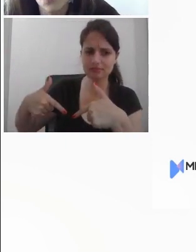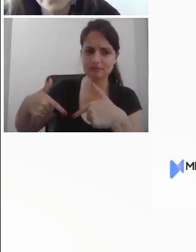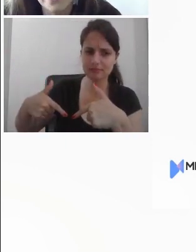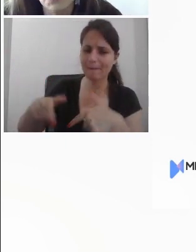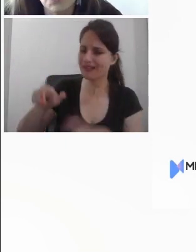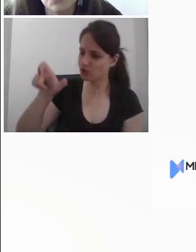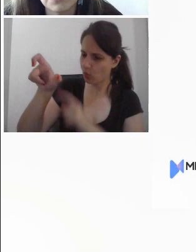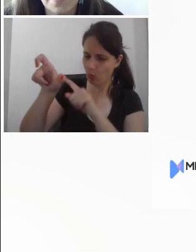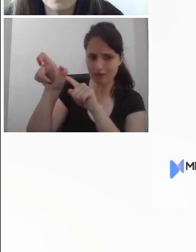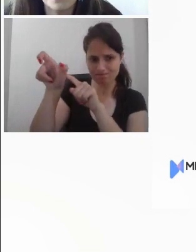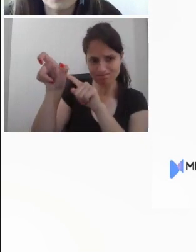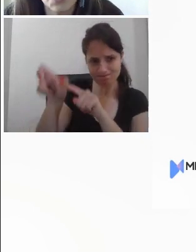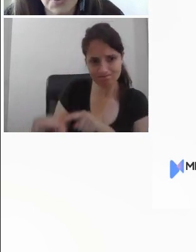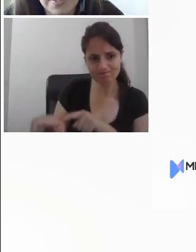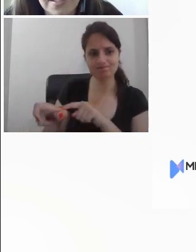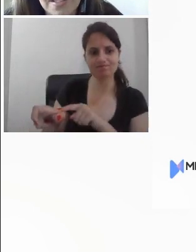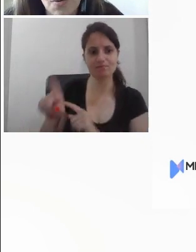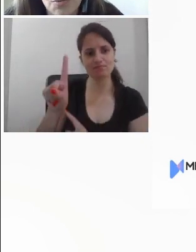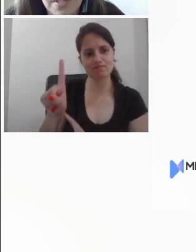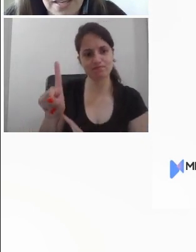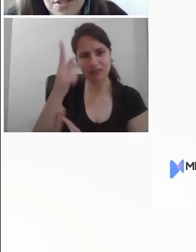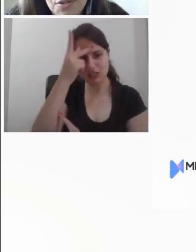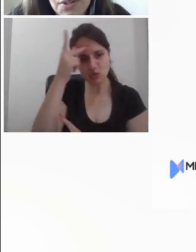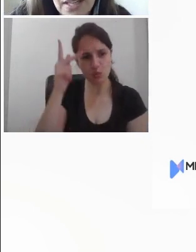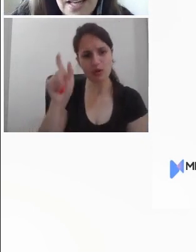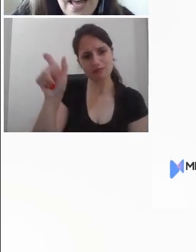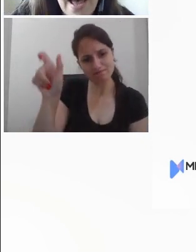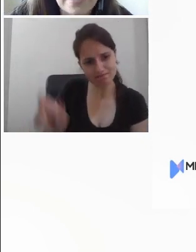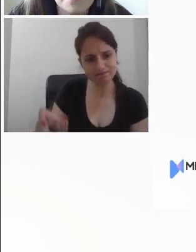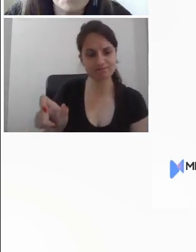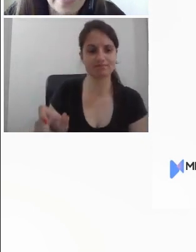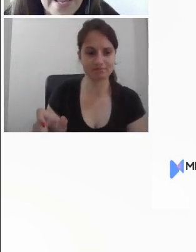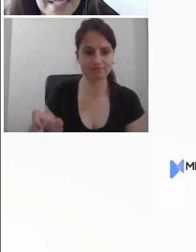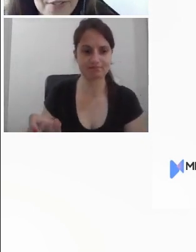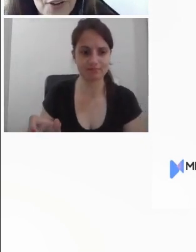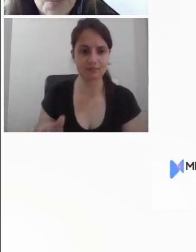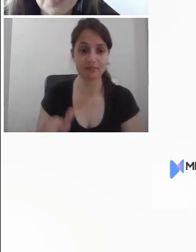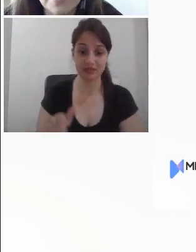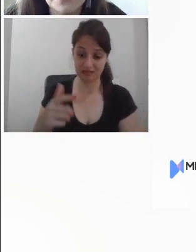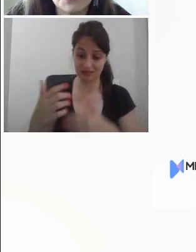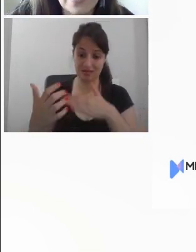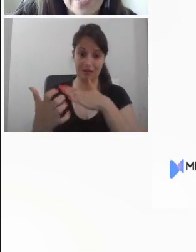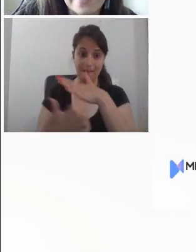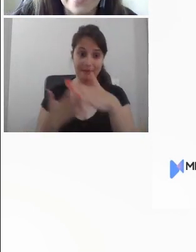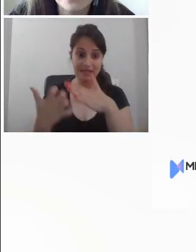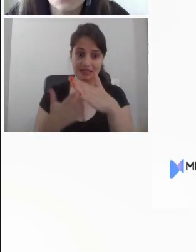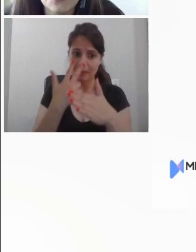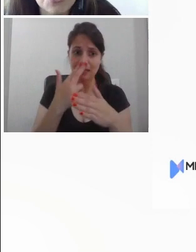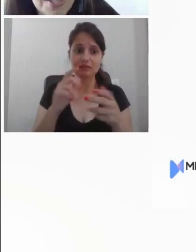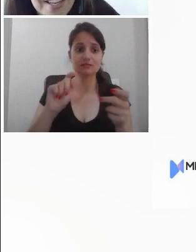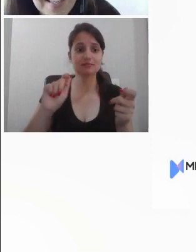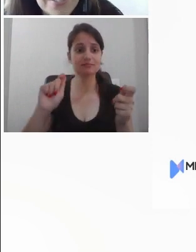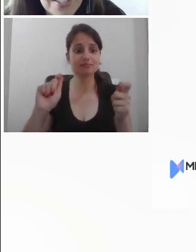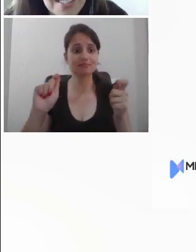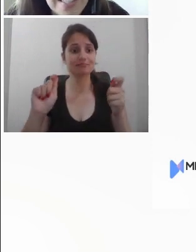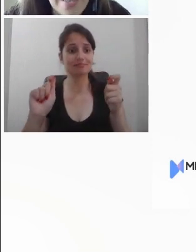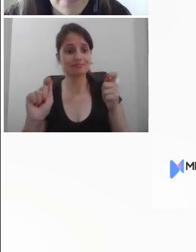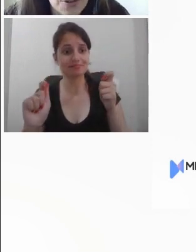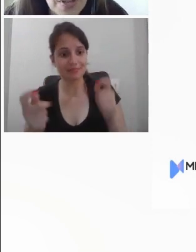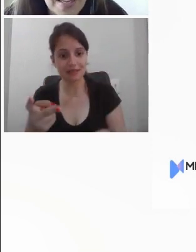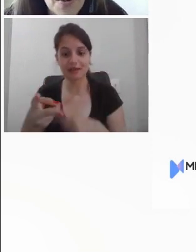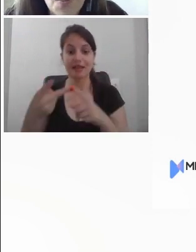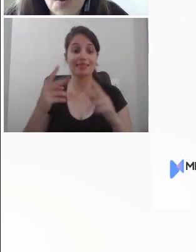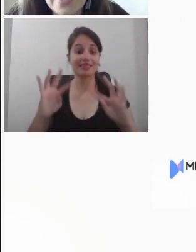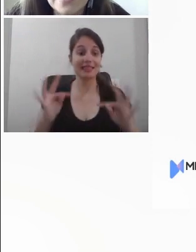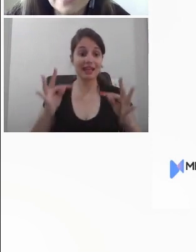pessoa né do do Trabalhador Nesse contexto as empresas foram mudando a tecnologia se